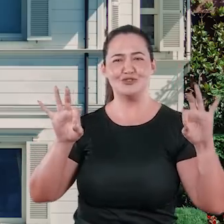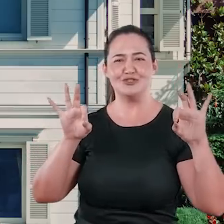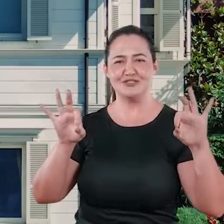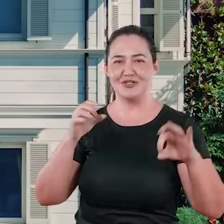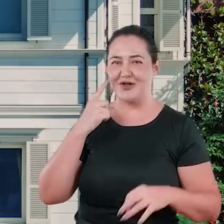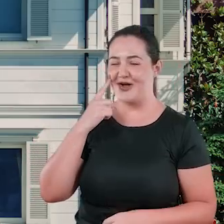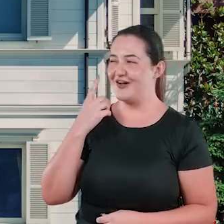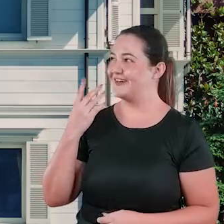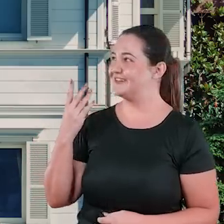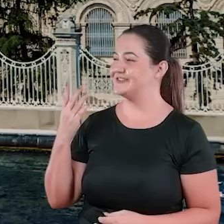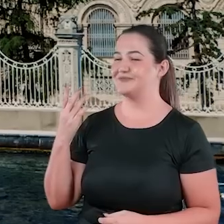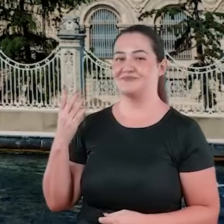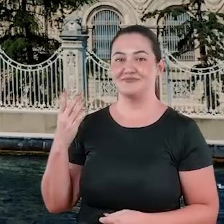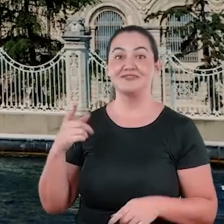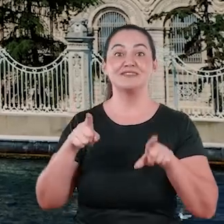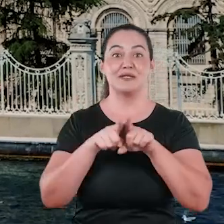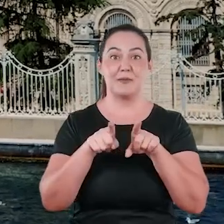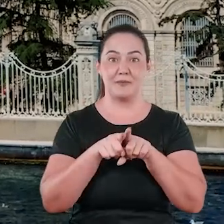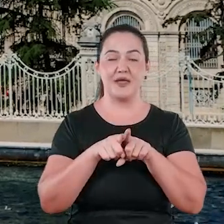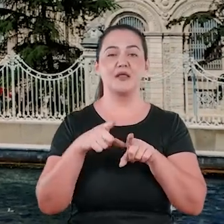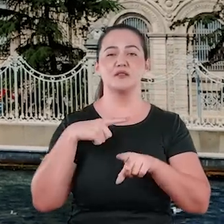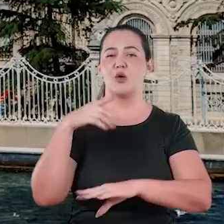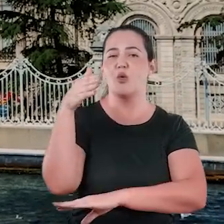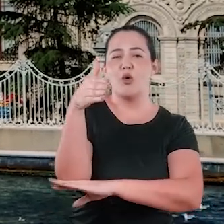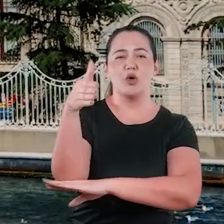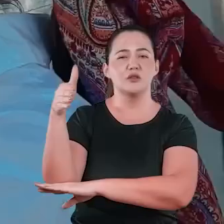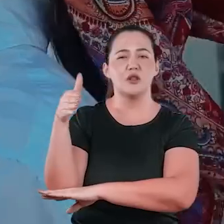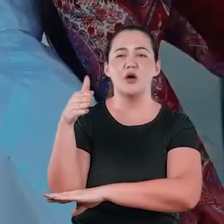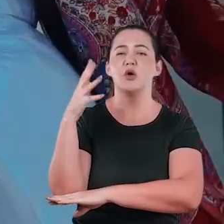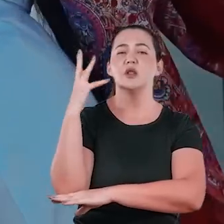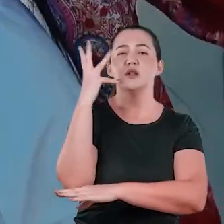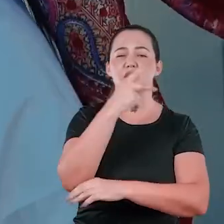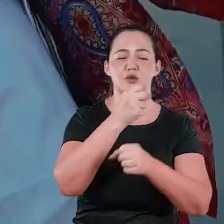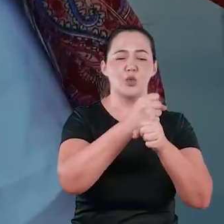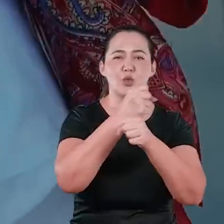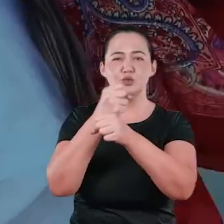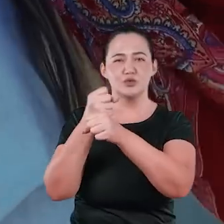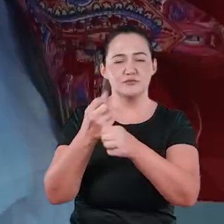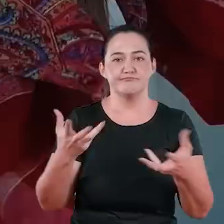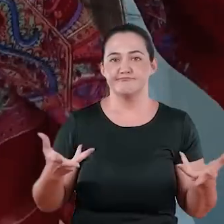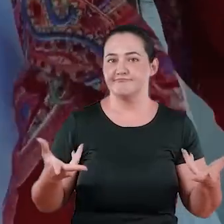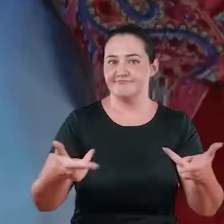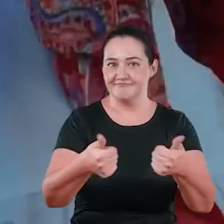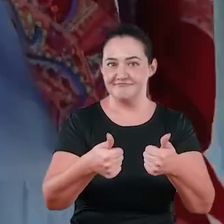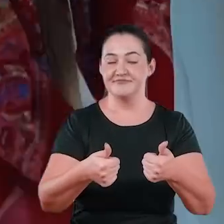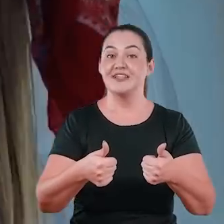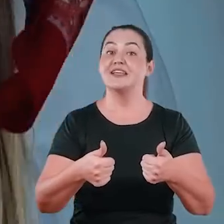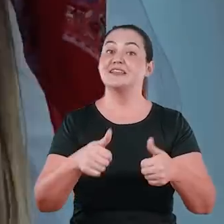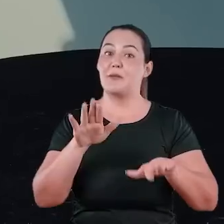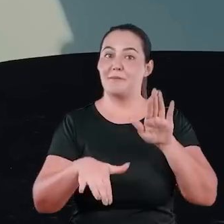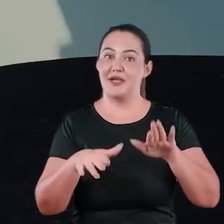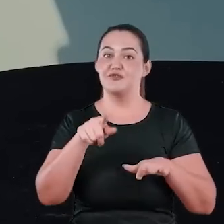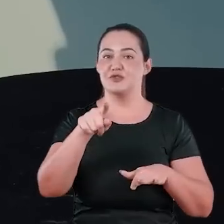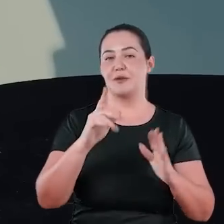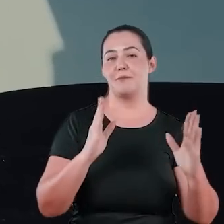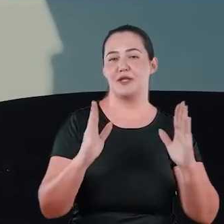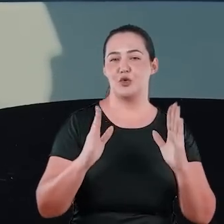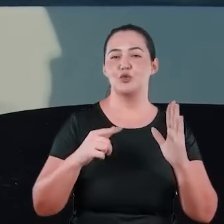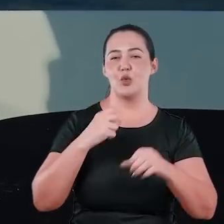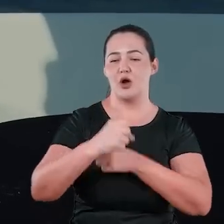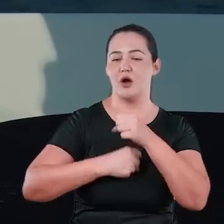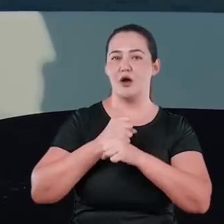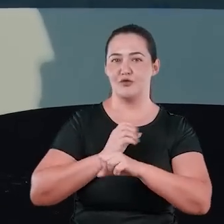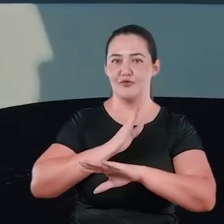hotéis lindíssimos, pelo Palácio Dolmabahçe também, que é uma construção maravilhosa. Ah, e dependendo da época que você vier, você pode